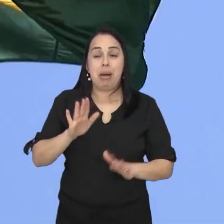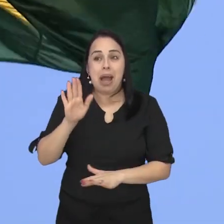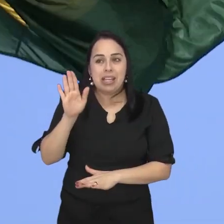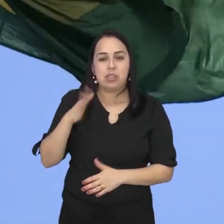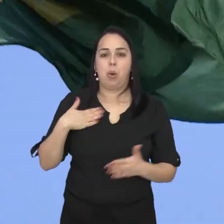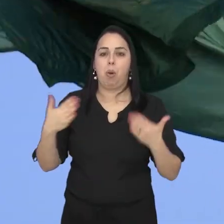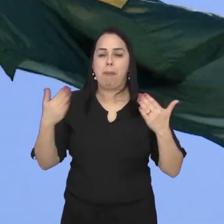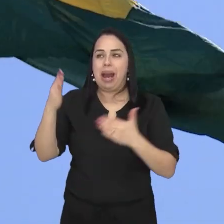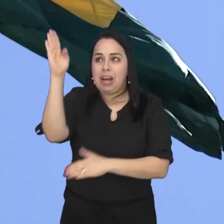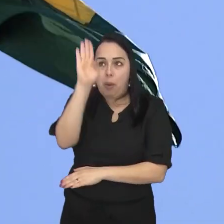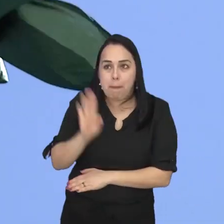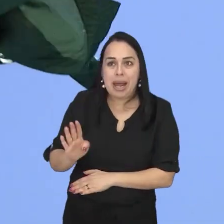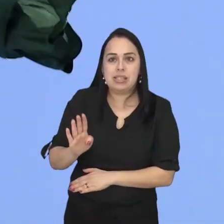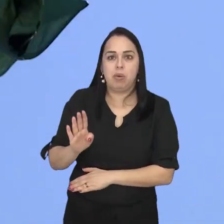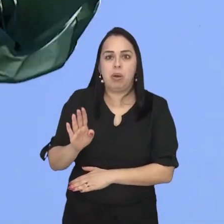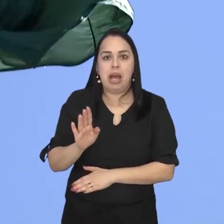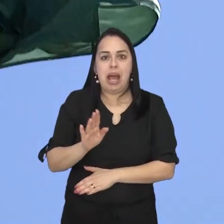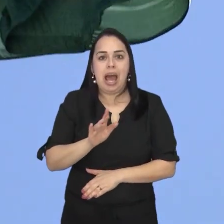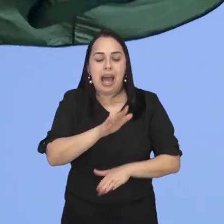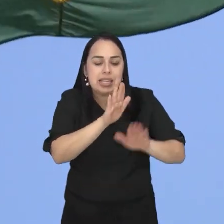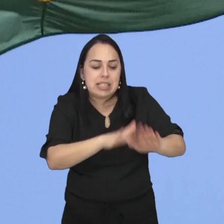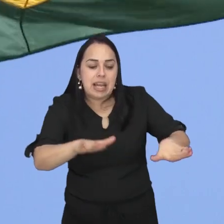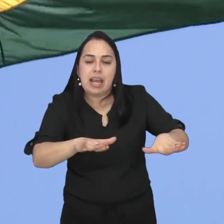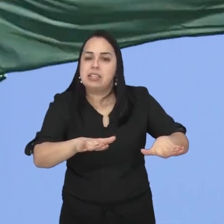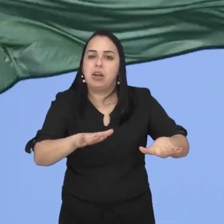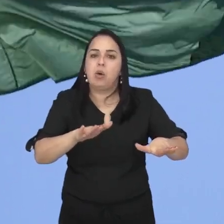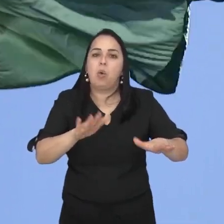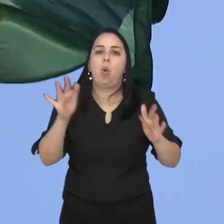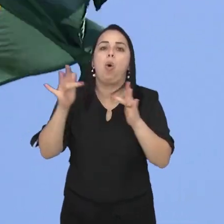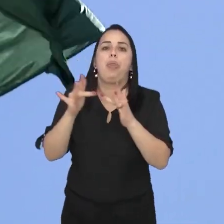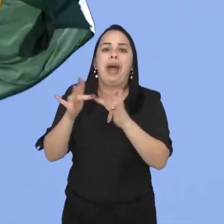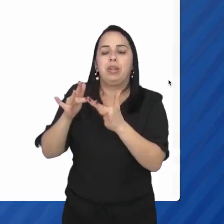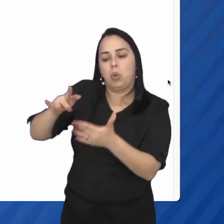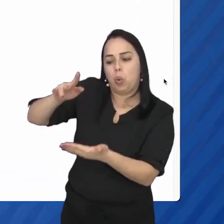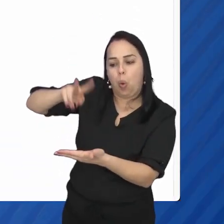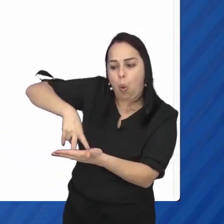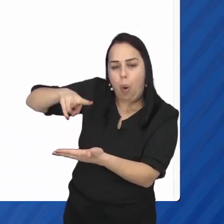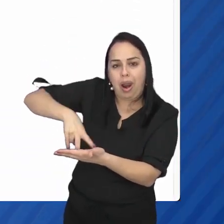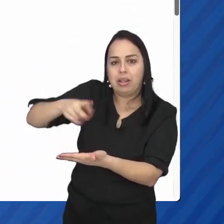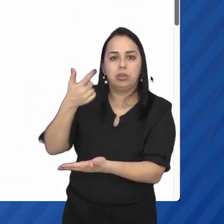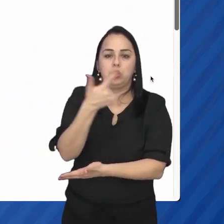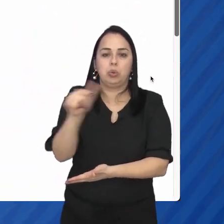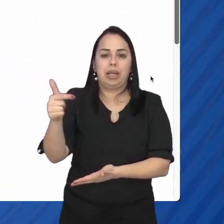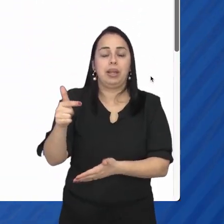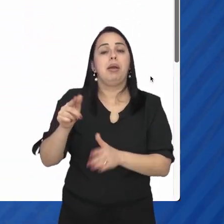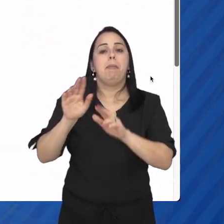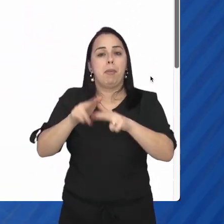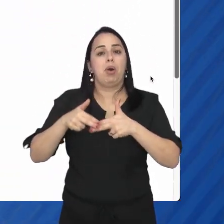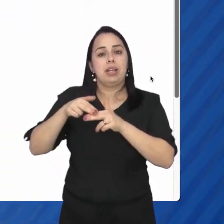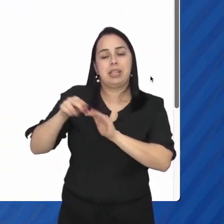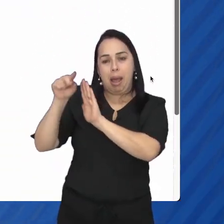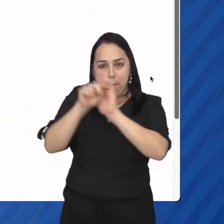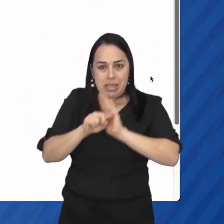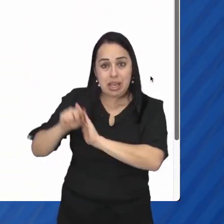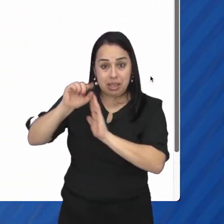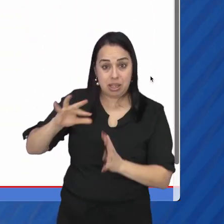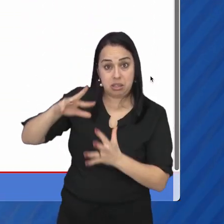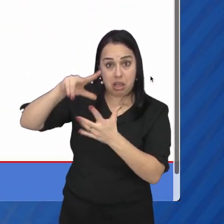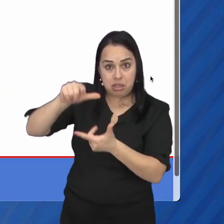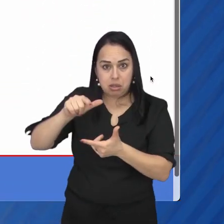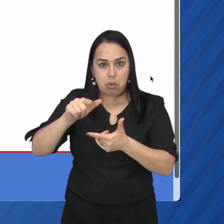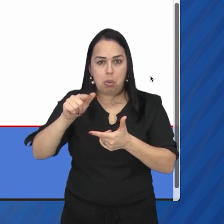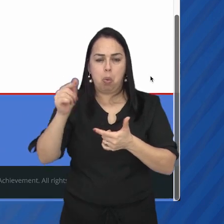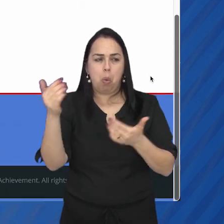todas as crianças brasileiras têm acesso aos livros e à literatura. Dado comprovado em um exame internacional que mediu